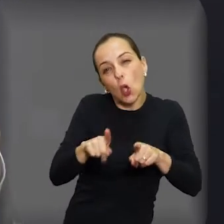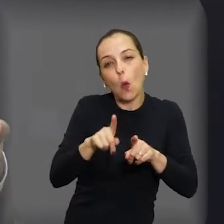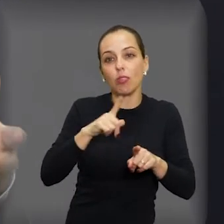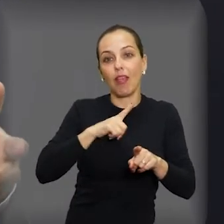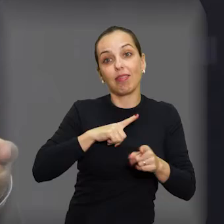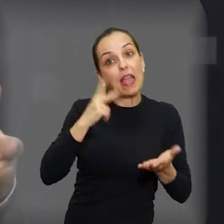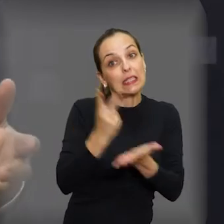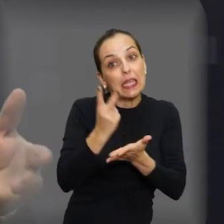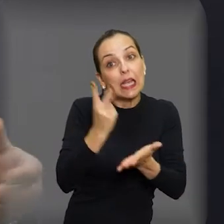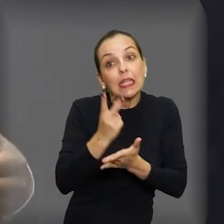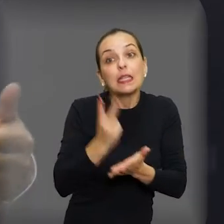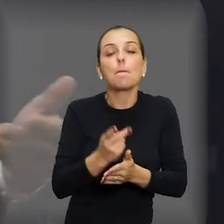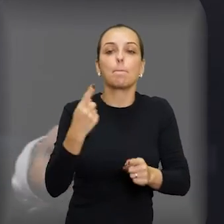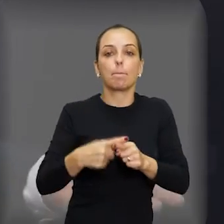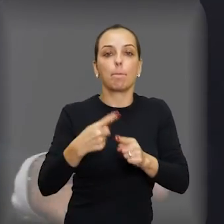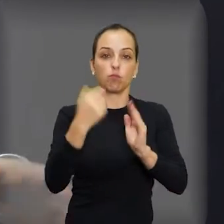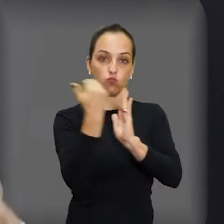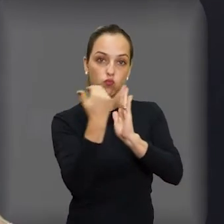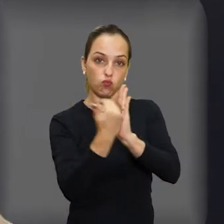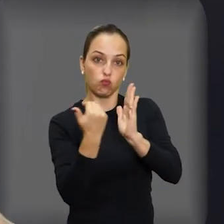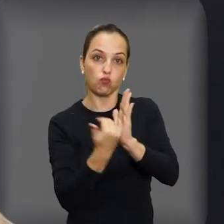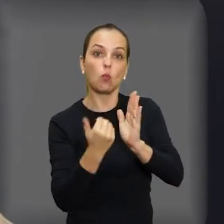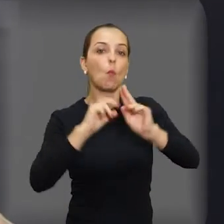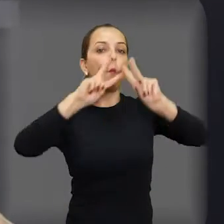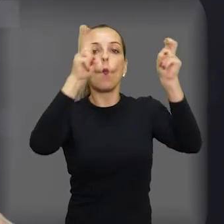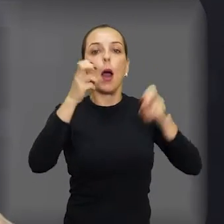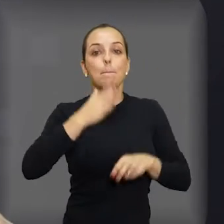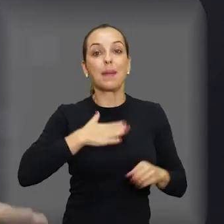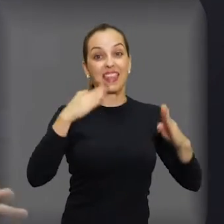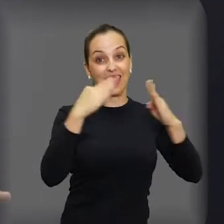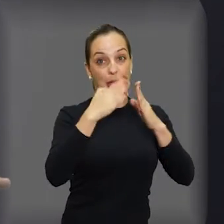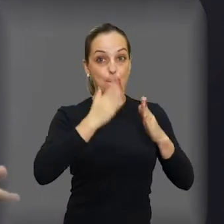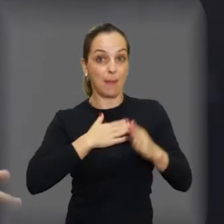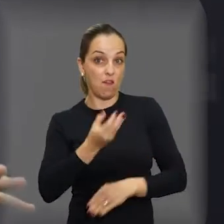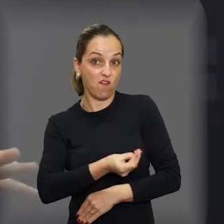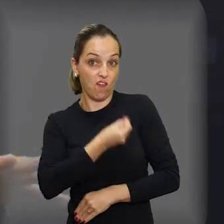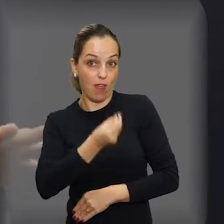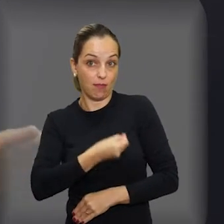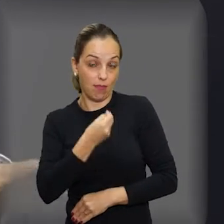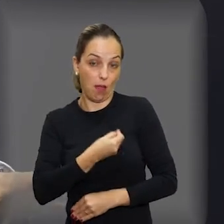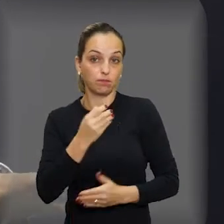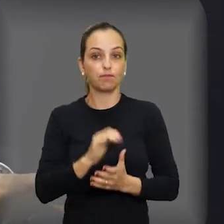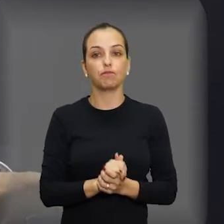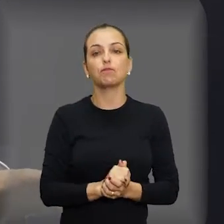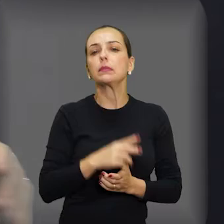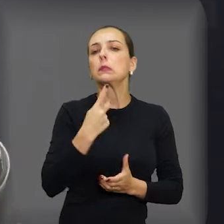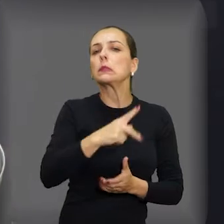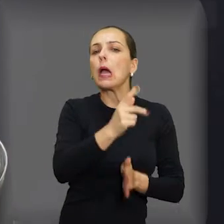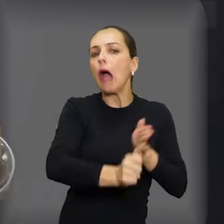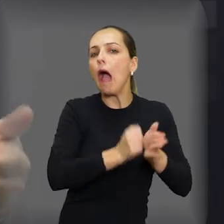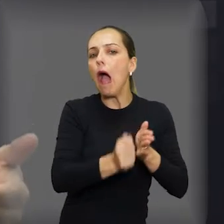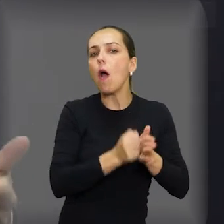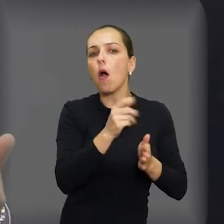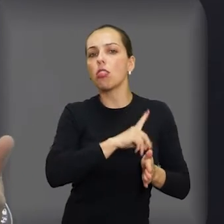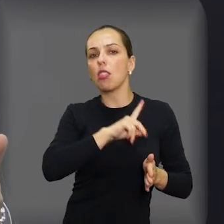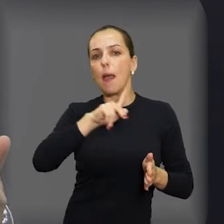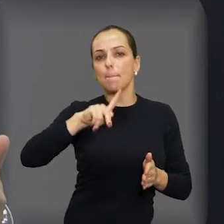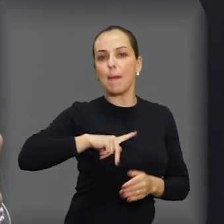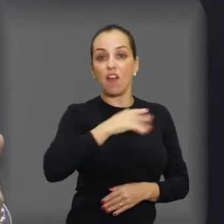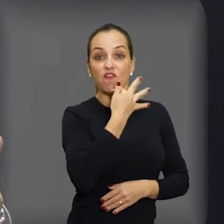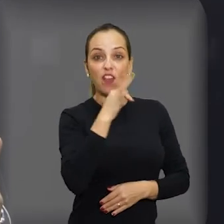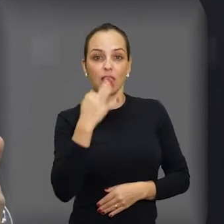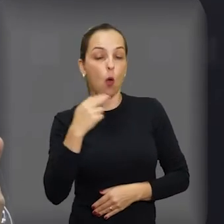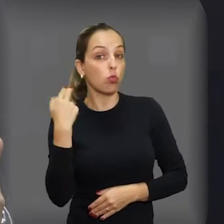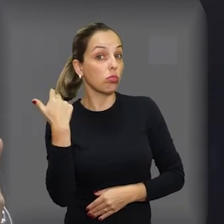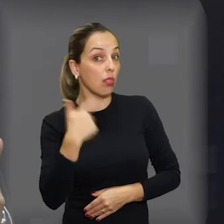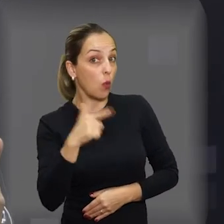Econômica Federal, que é uma demanda muito corriqueira por conta do programa Minha Casa Minha Vida. Defensores Públicos da União. Em Araraquara não